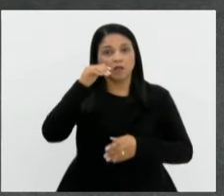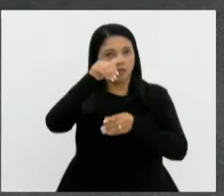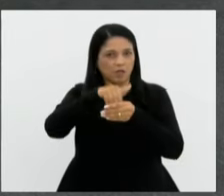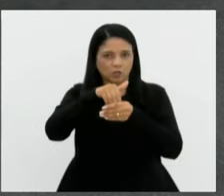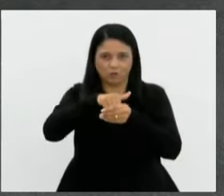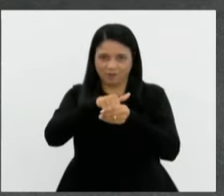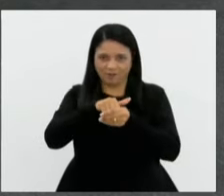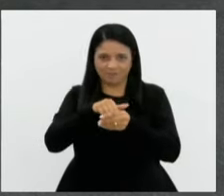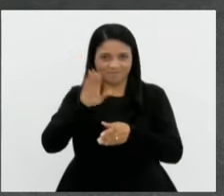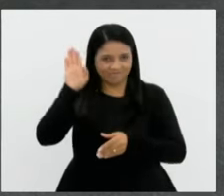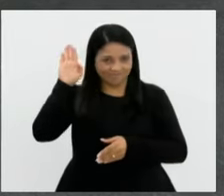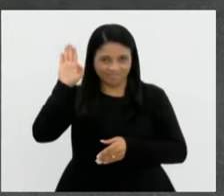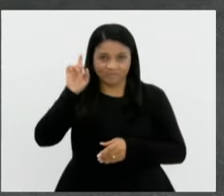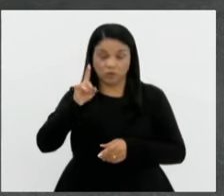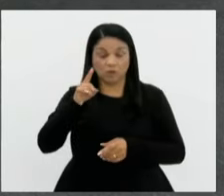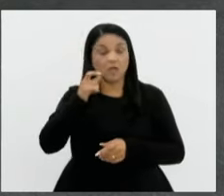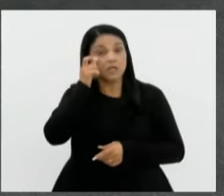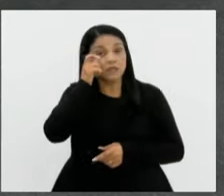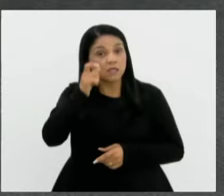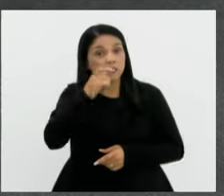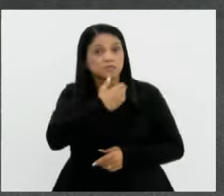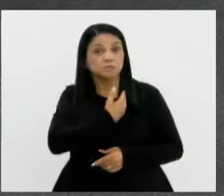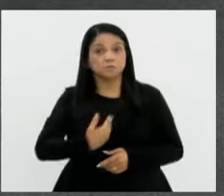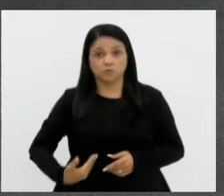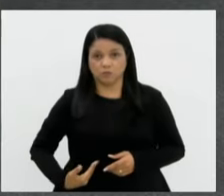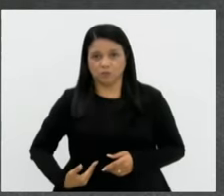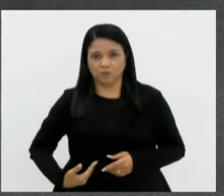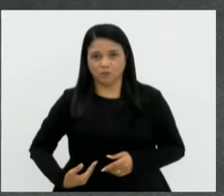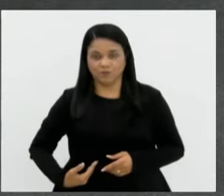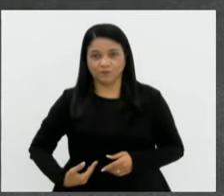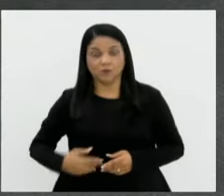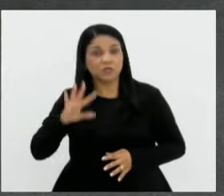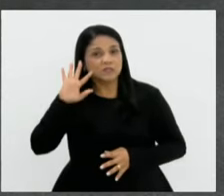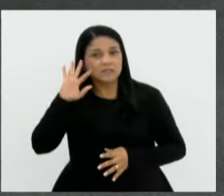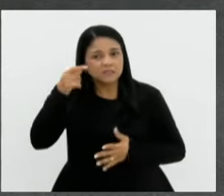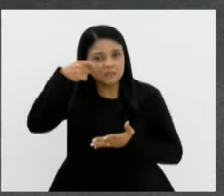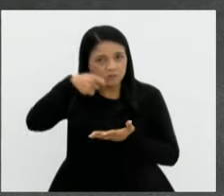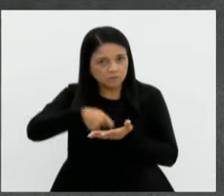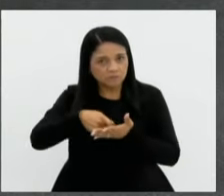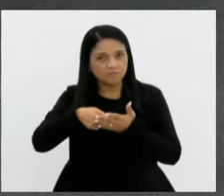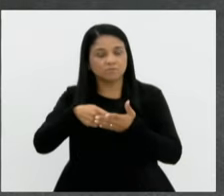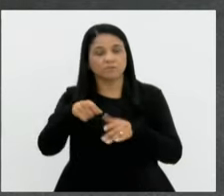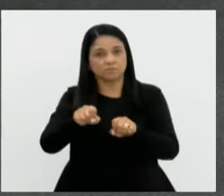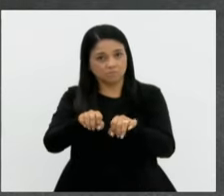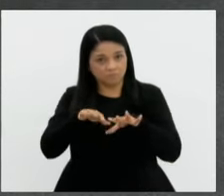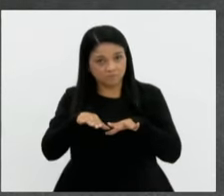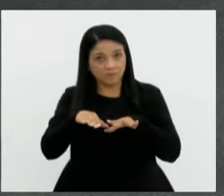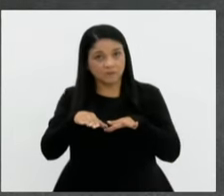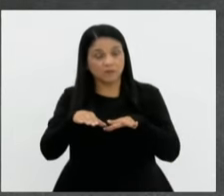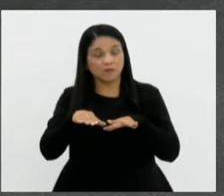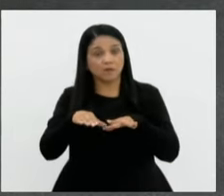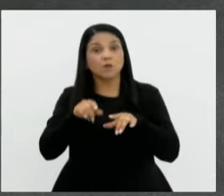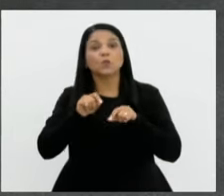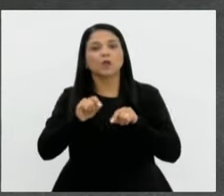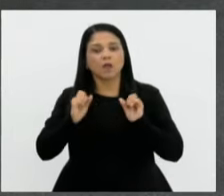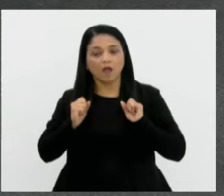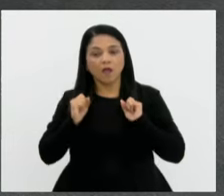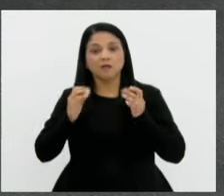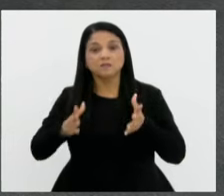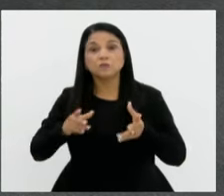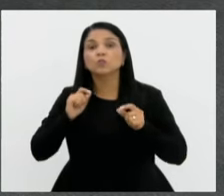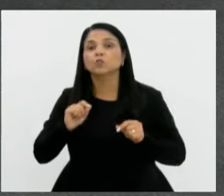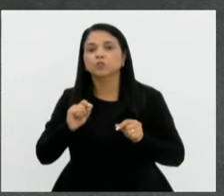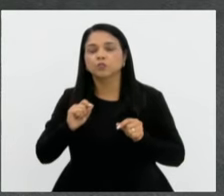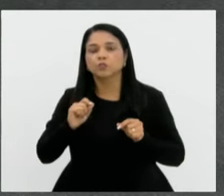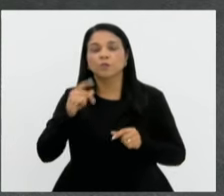Vossa Excelência, no interesse público. Porque todas as decisões dessa casa são de posicionamento político. Mesmo que incorra